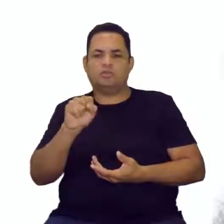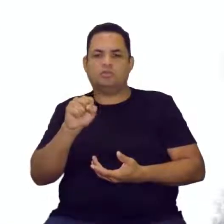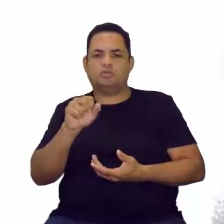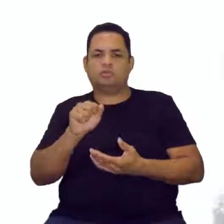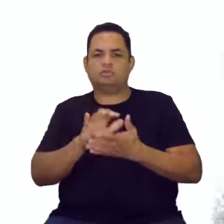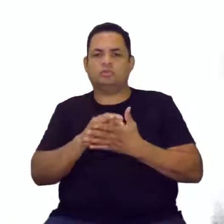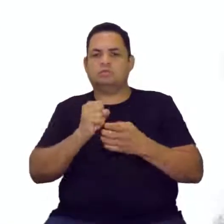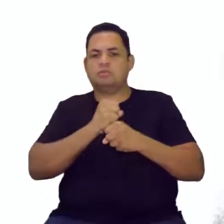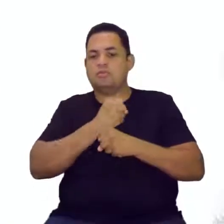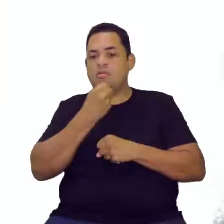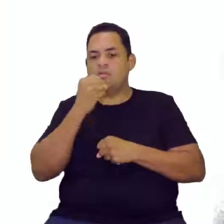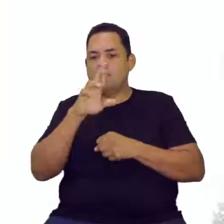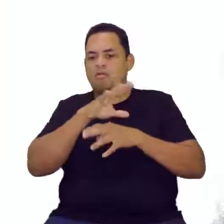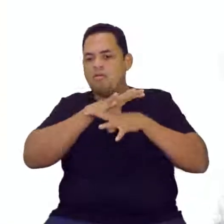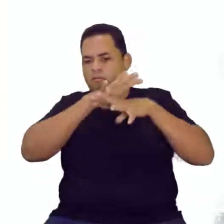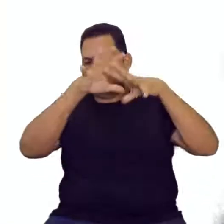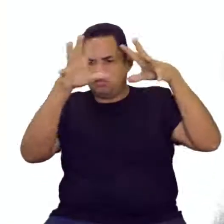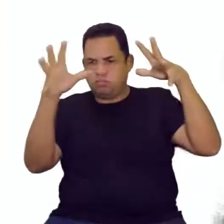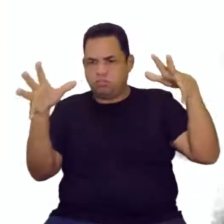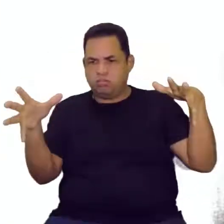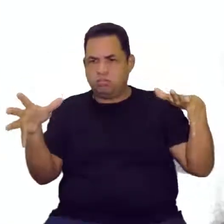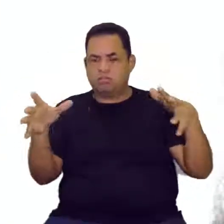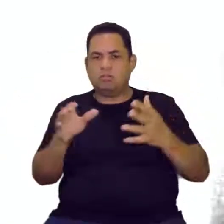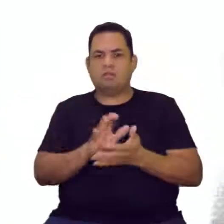a quantidade de